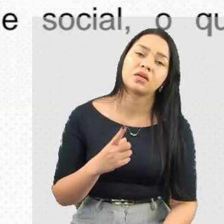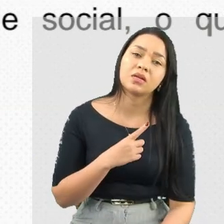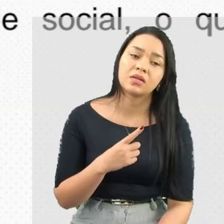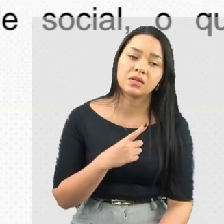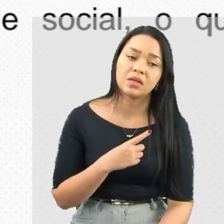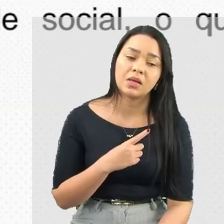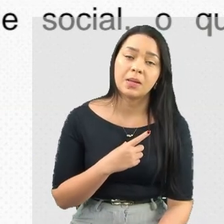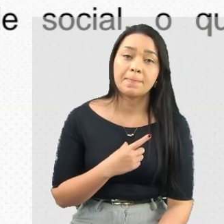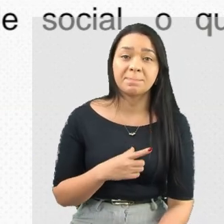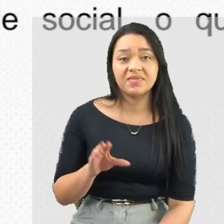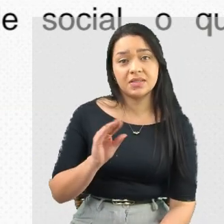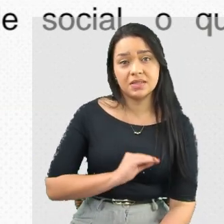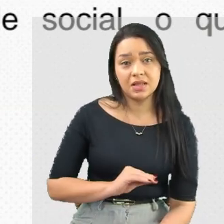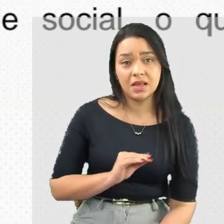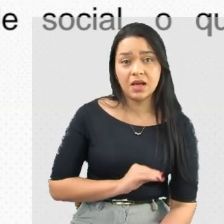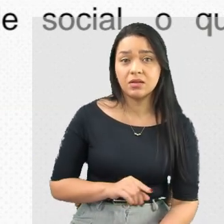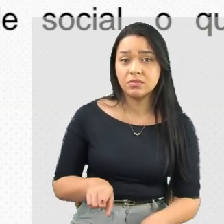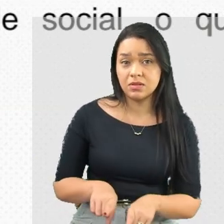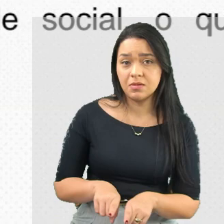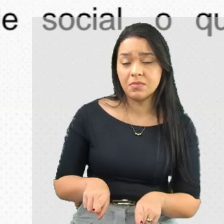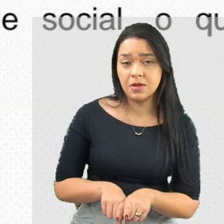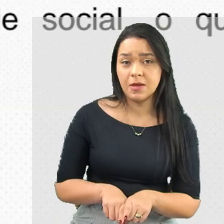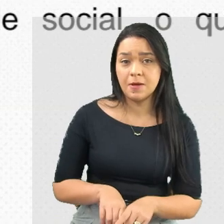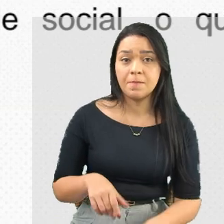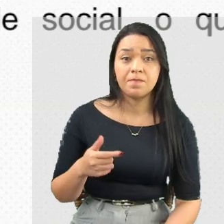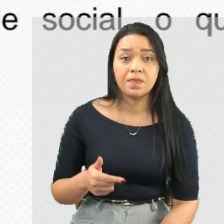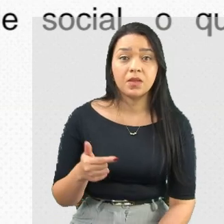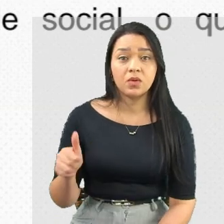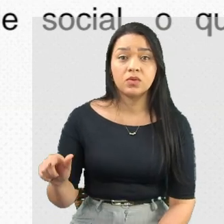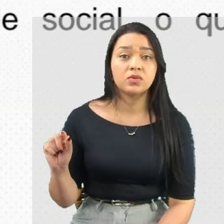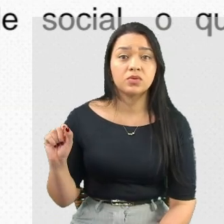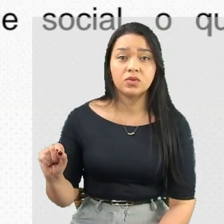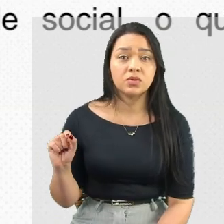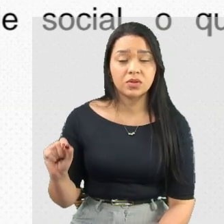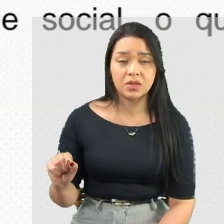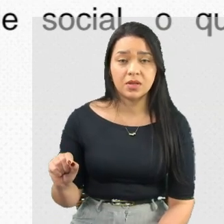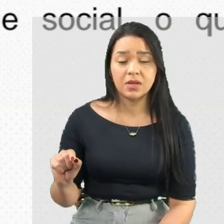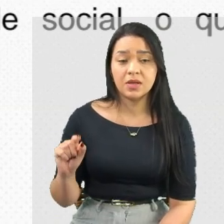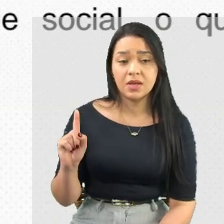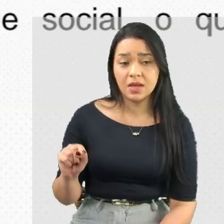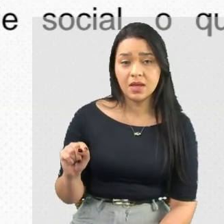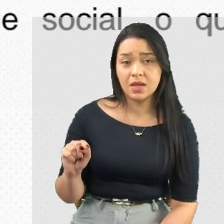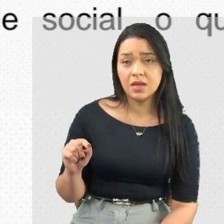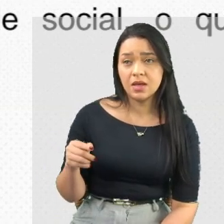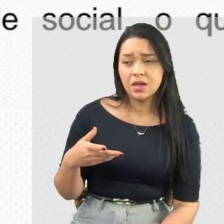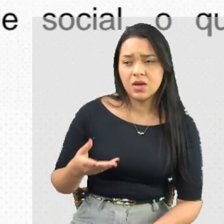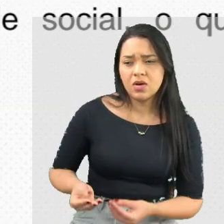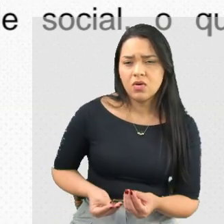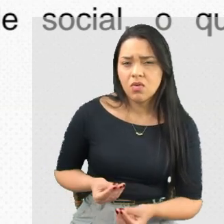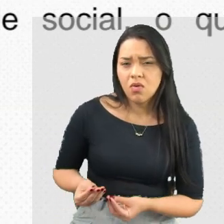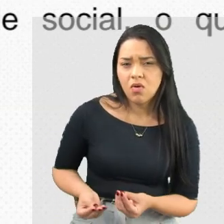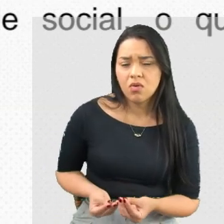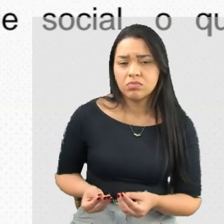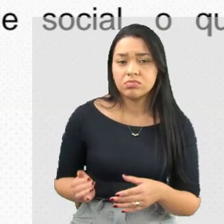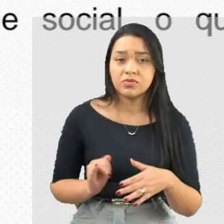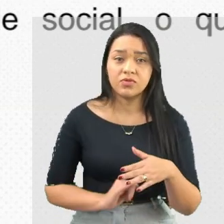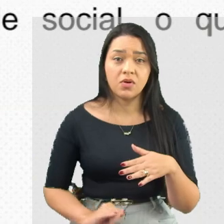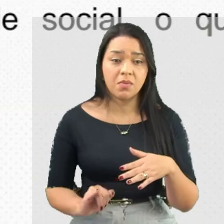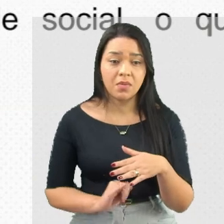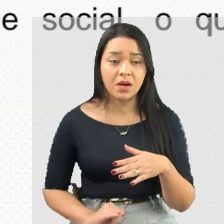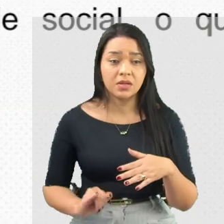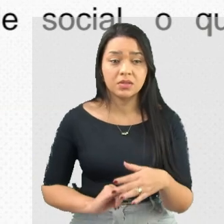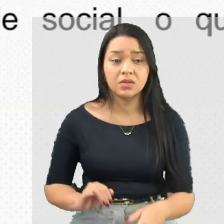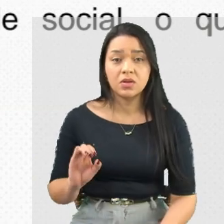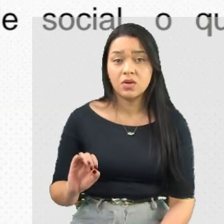de salário, tá? Além disso, em muitos casos, imigrantes são empregados em setores informais ou